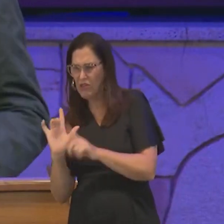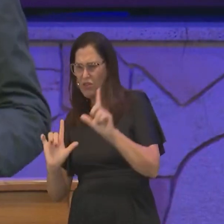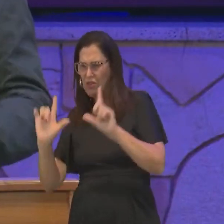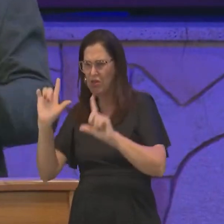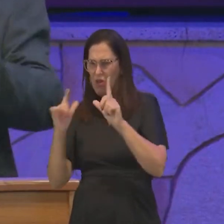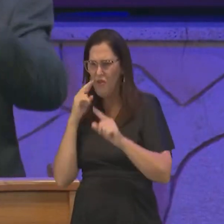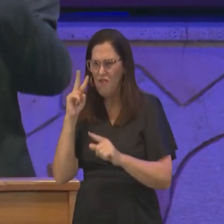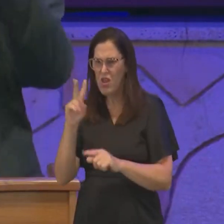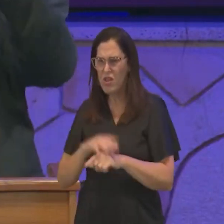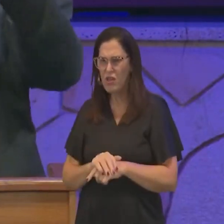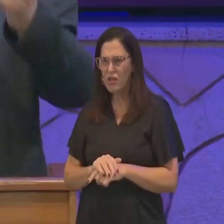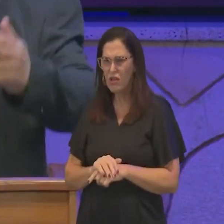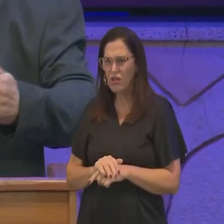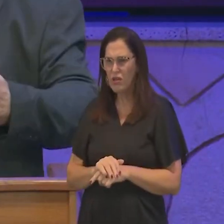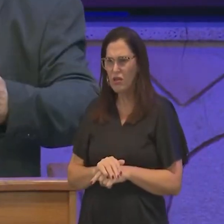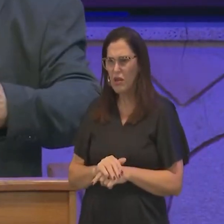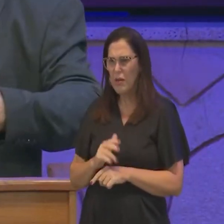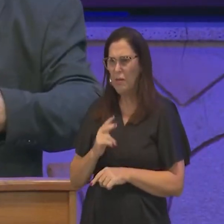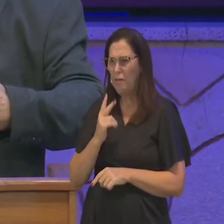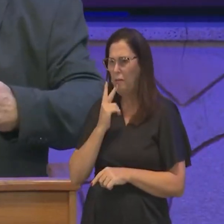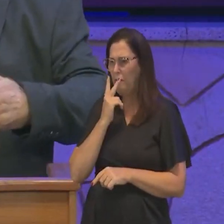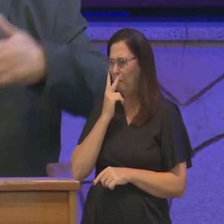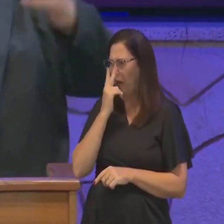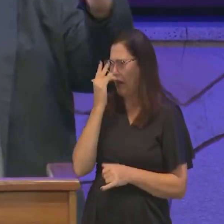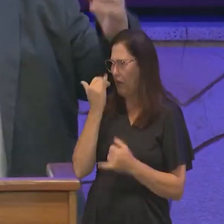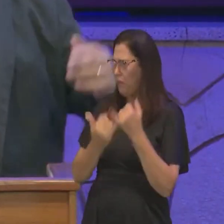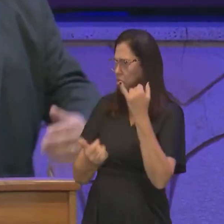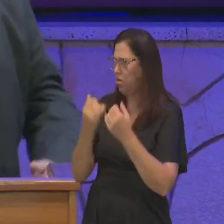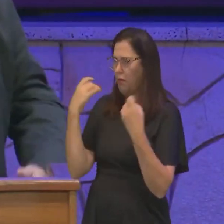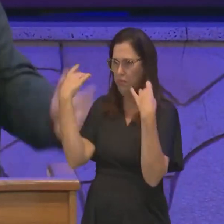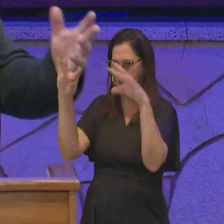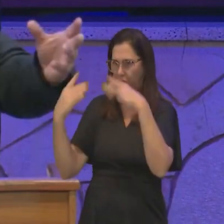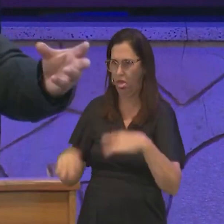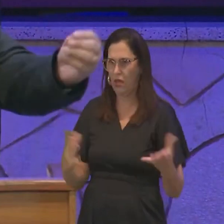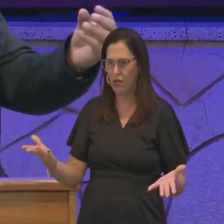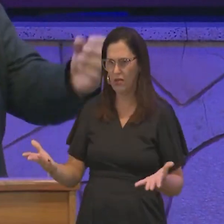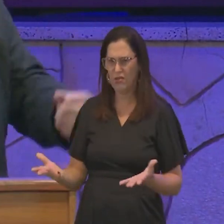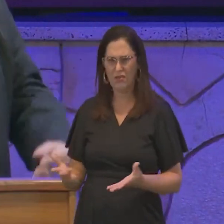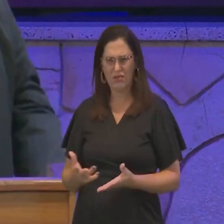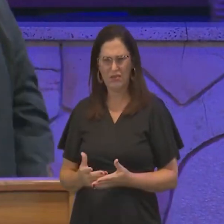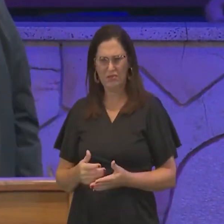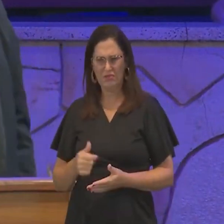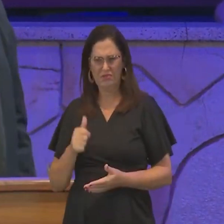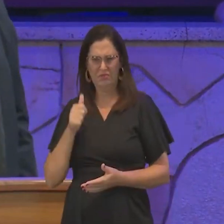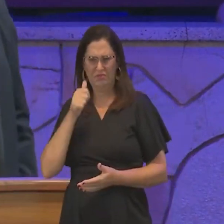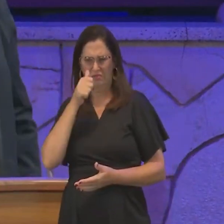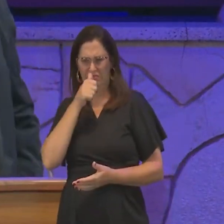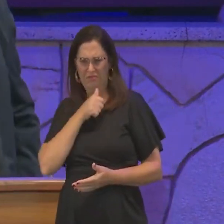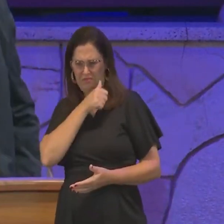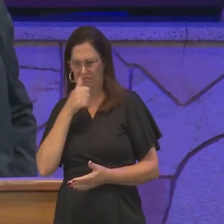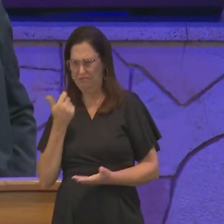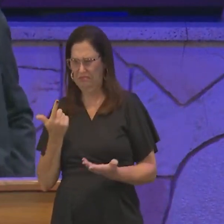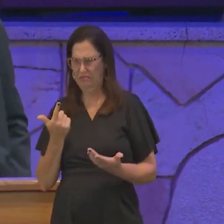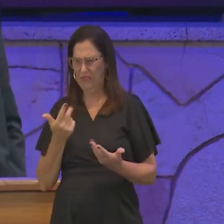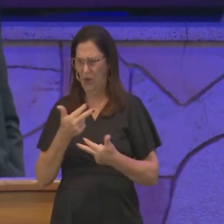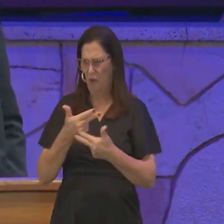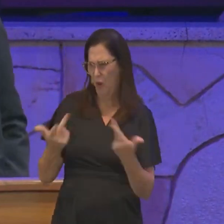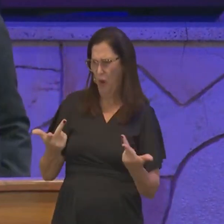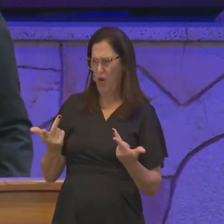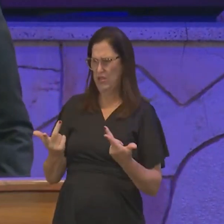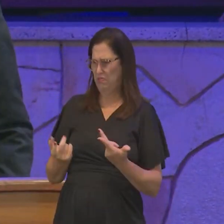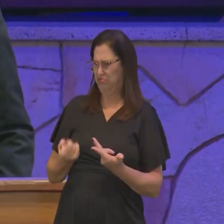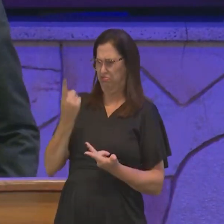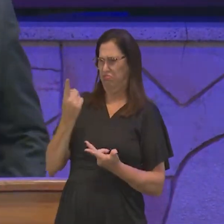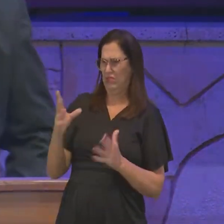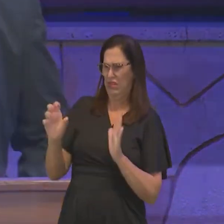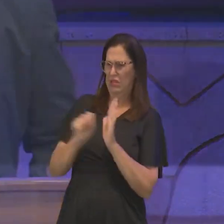podemos vivenciar, ditos cultos parecem bruxarias, de tantos artifícios, de tantos objetos, de tantos símbolos que